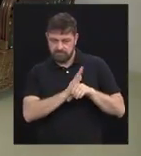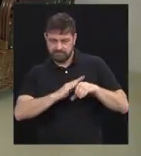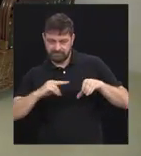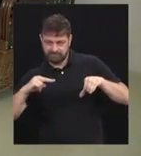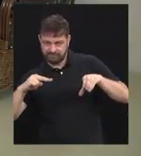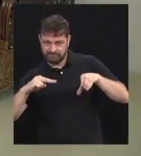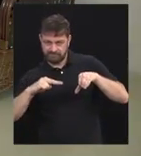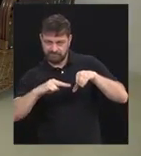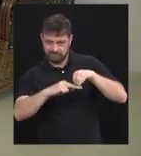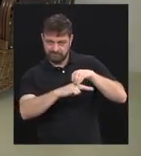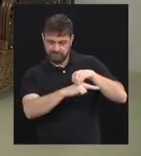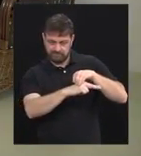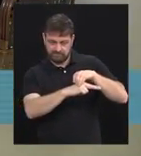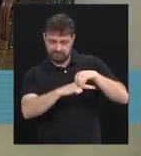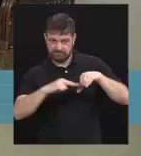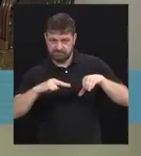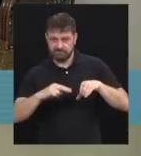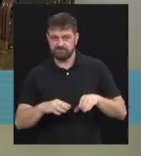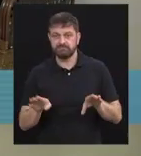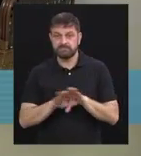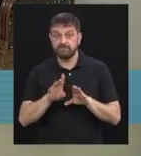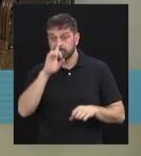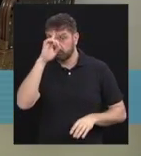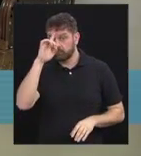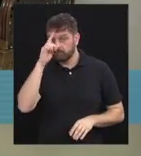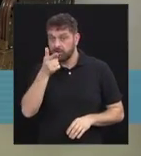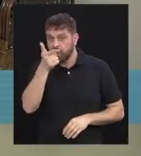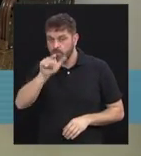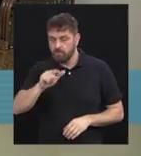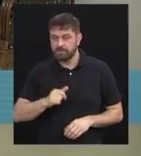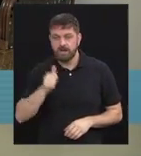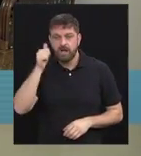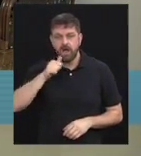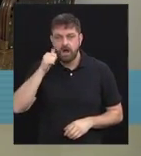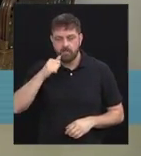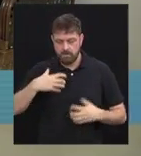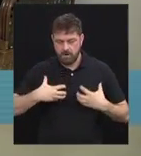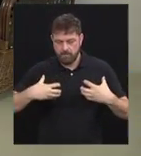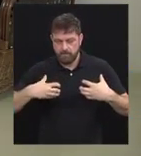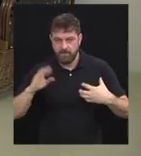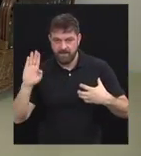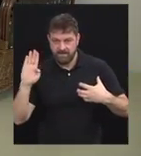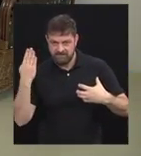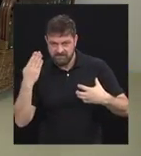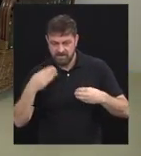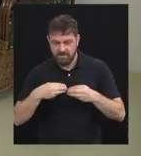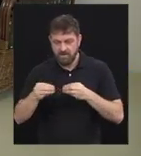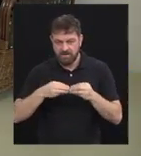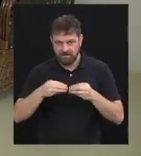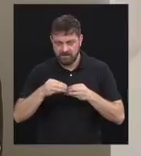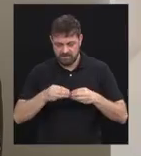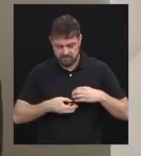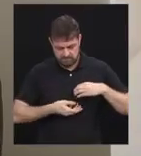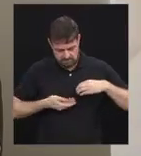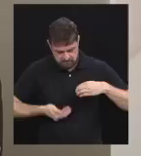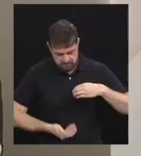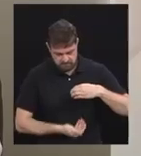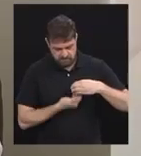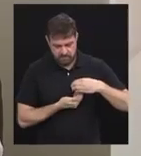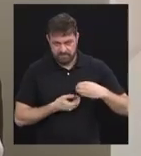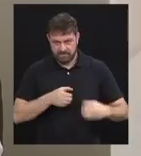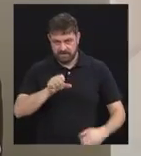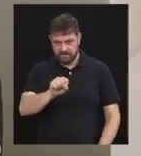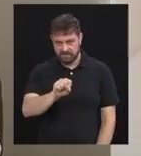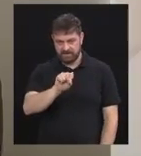ou a ressonância magnética. Outra dúvida. Tenho silicone, o que eu faço? O silicone não tem